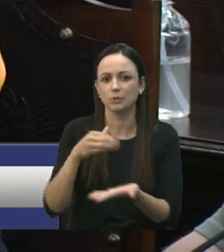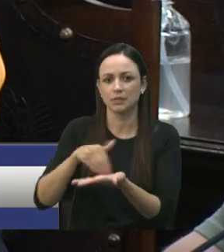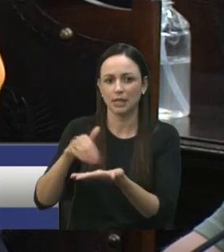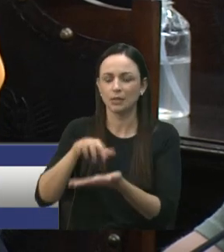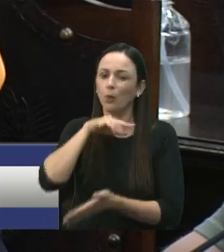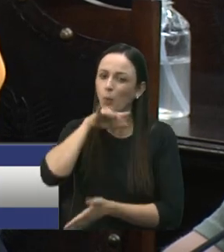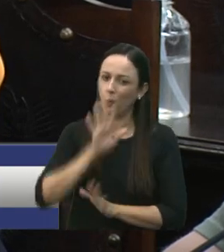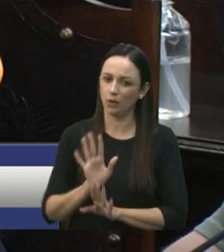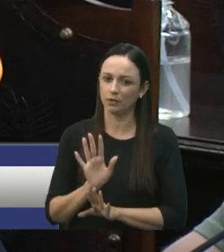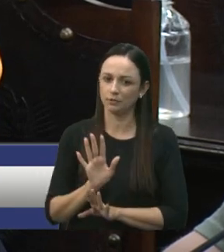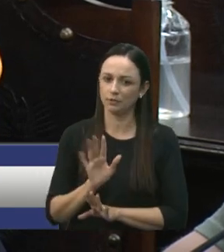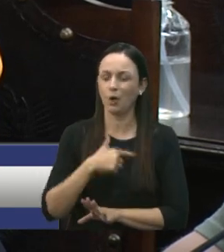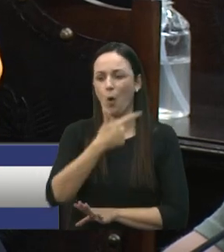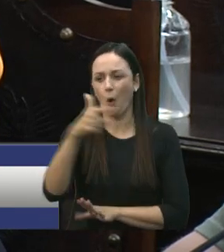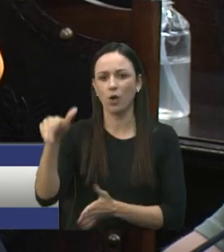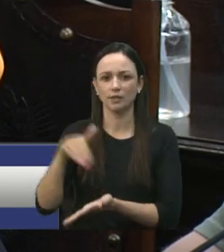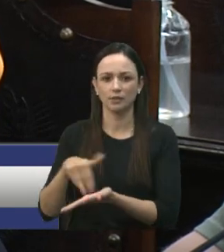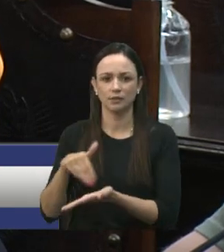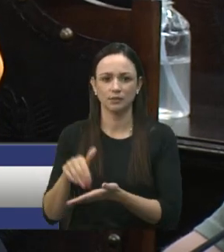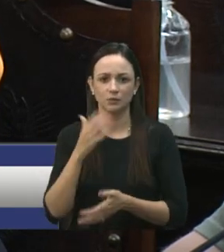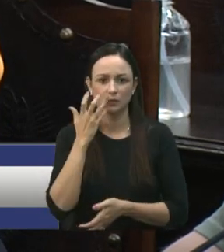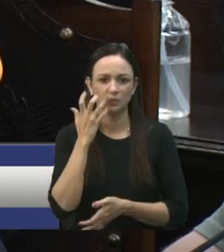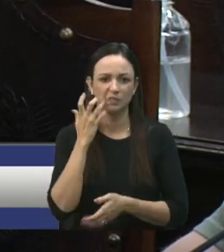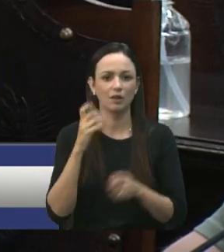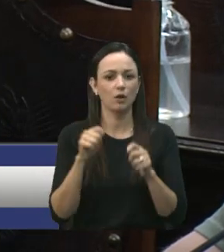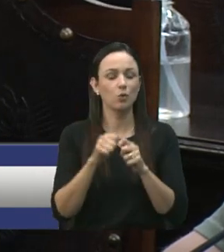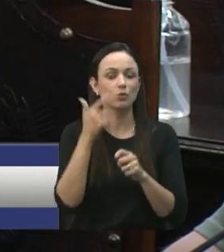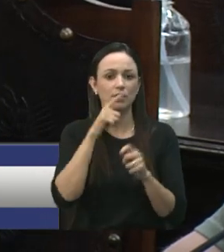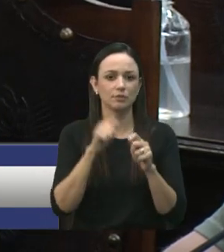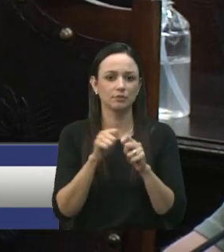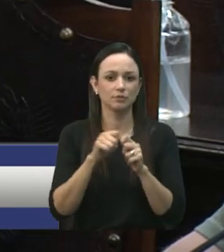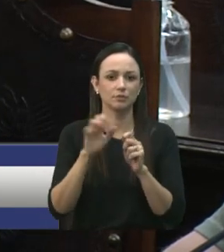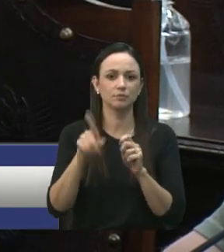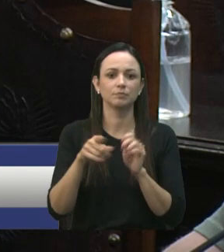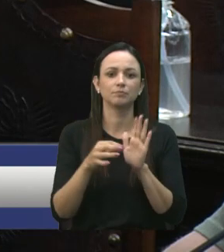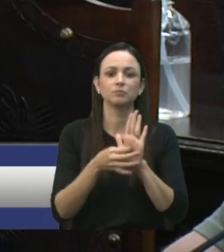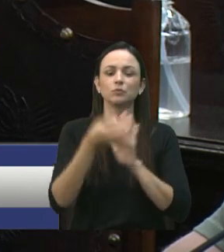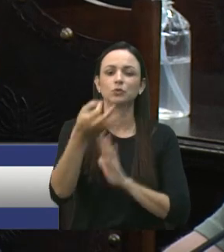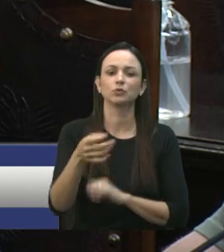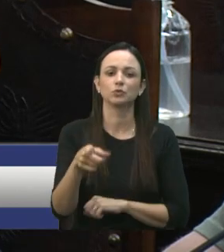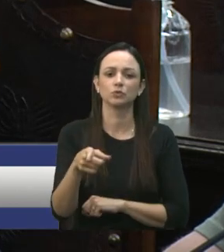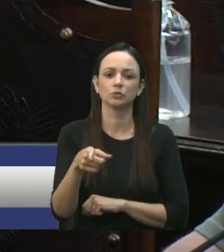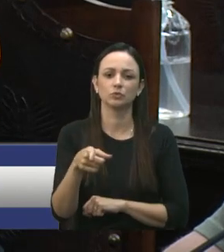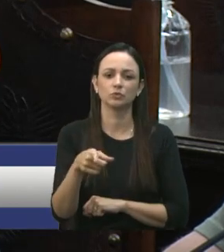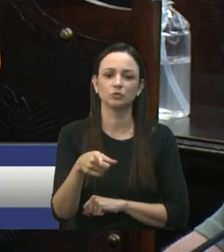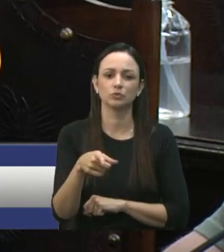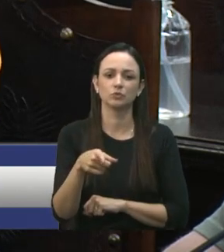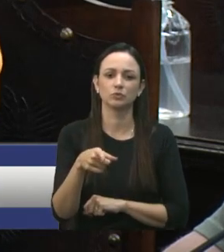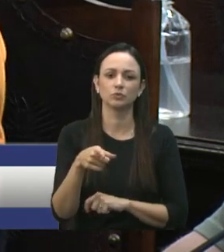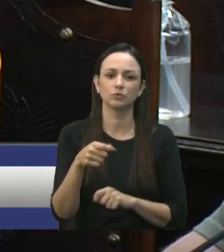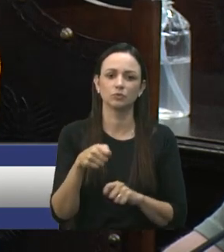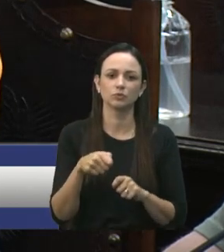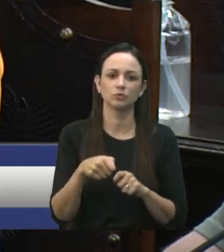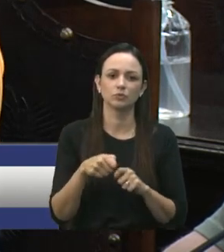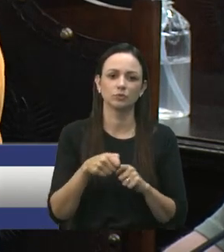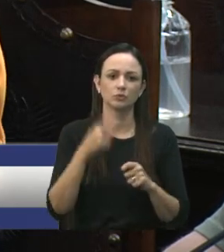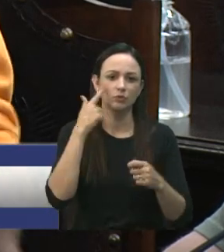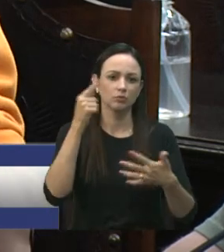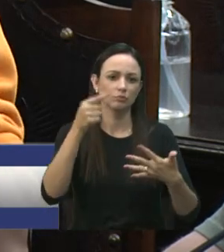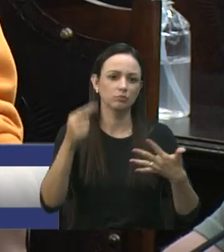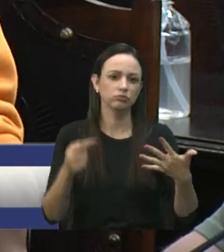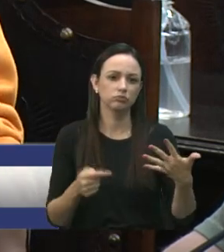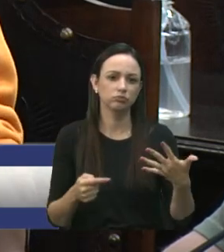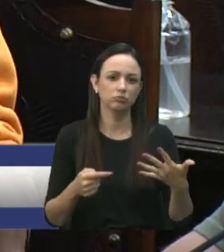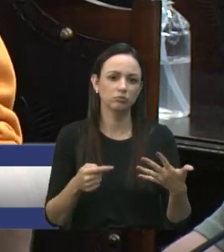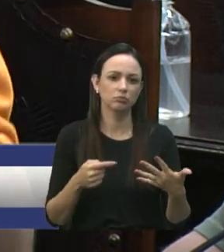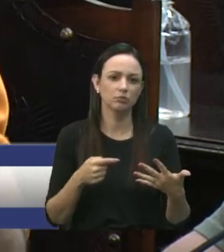em outras secretarias, para poder alinhar isso. A sugestão de, olha, será que dá para só fazer um checklist e a gente vê? Porque isso